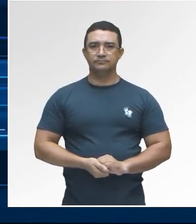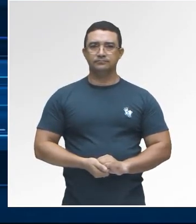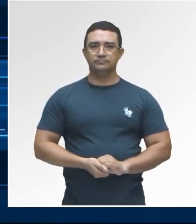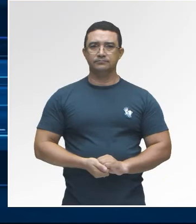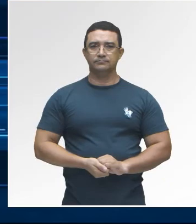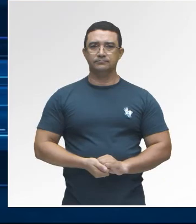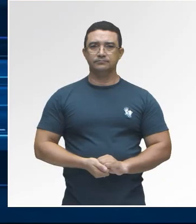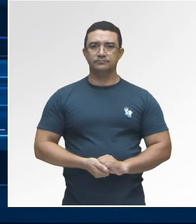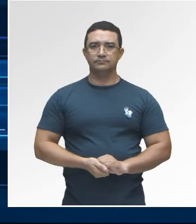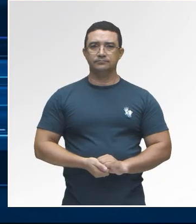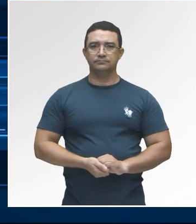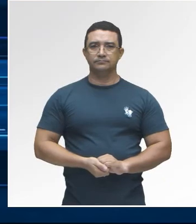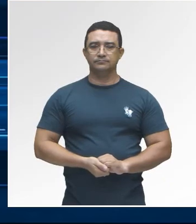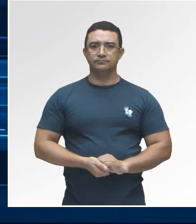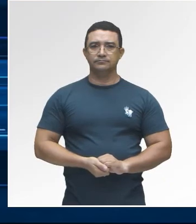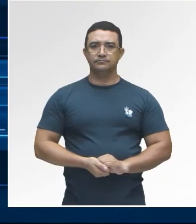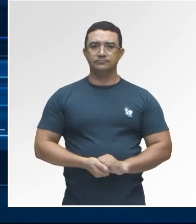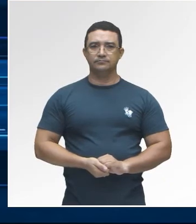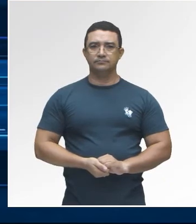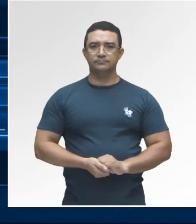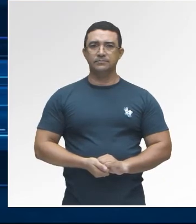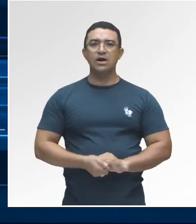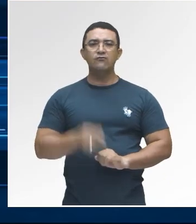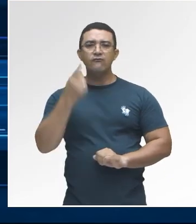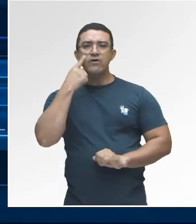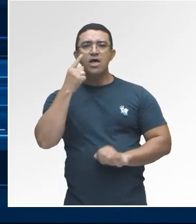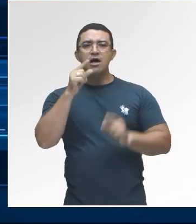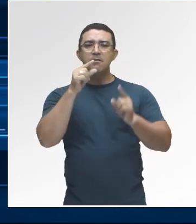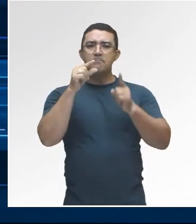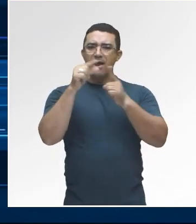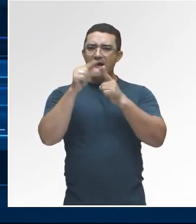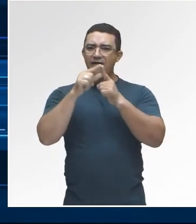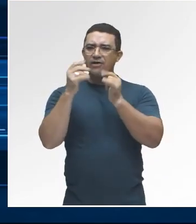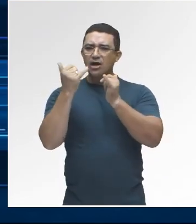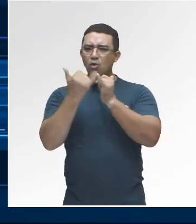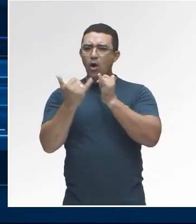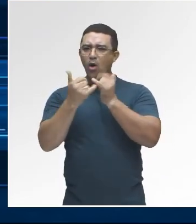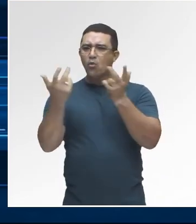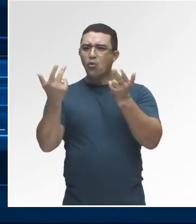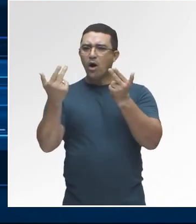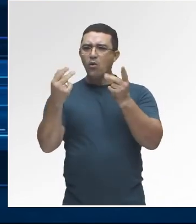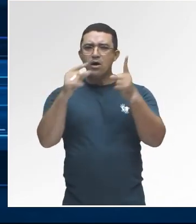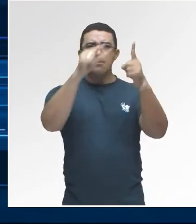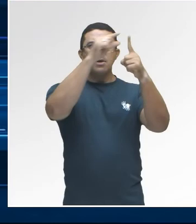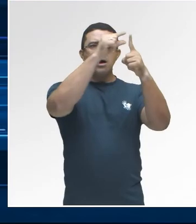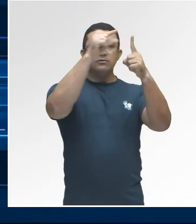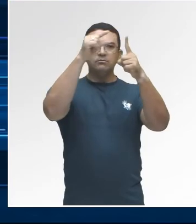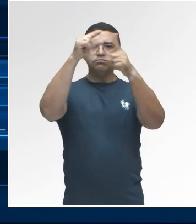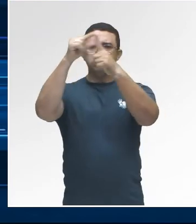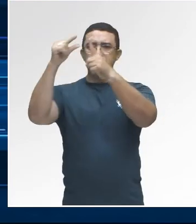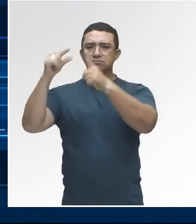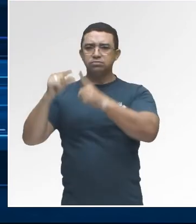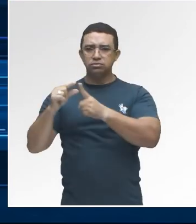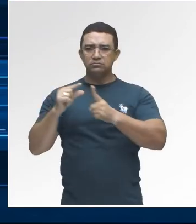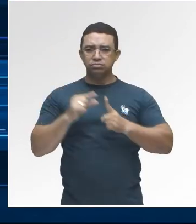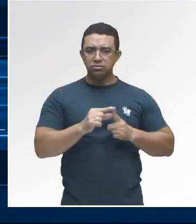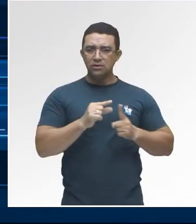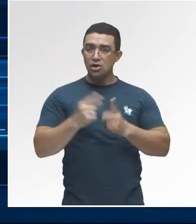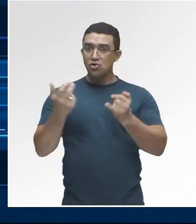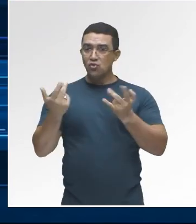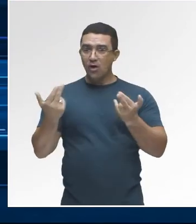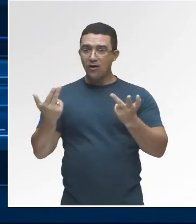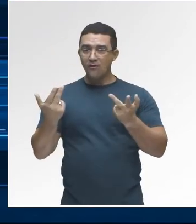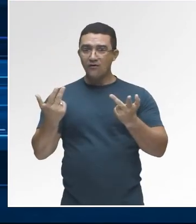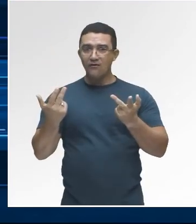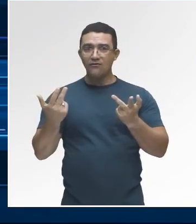você suspeite aí quando tem palavra repetida, certo? Então, tome cuidado também. Então, aí o título do texto,